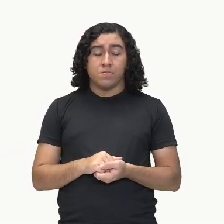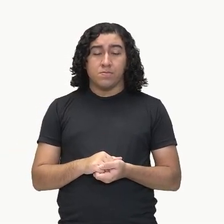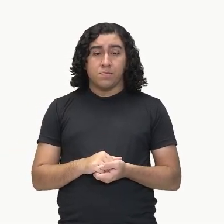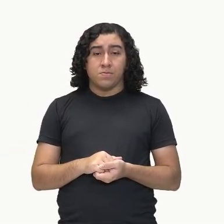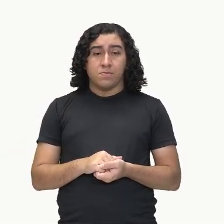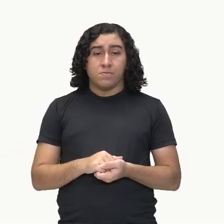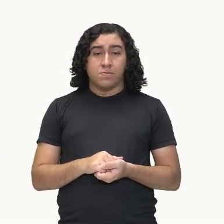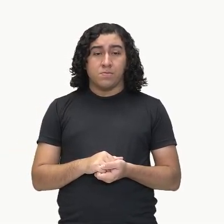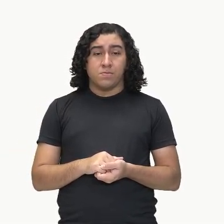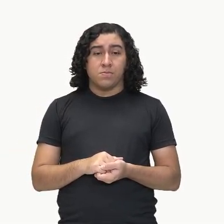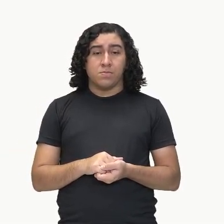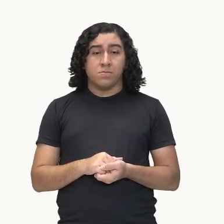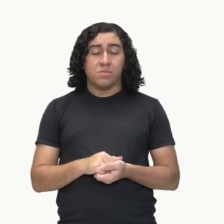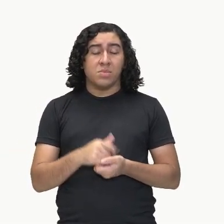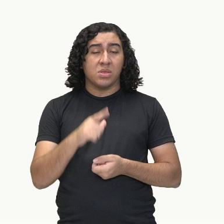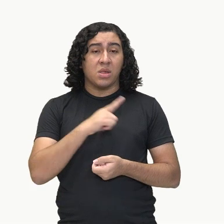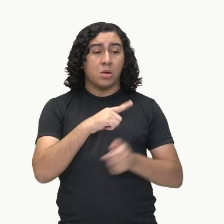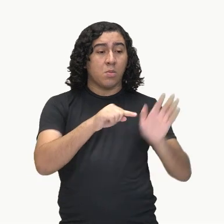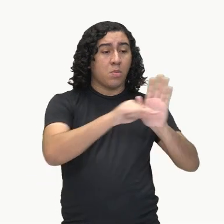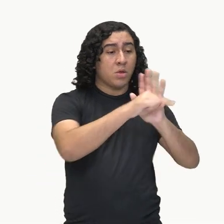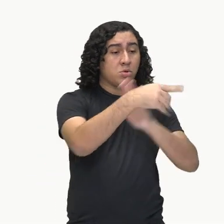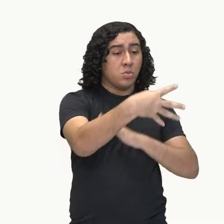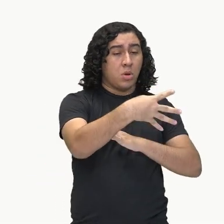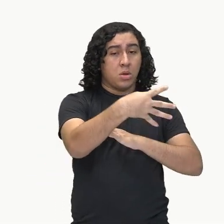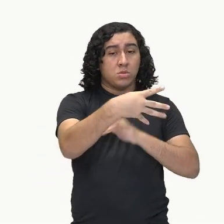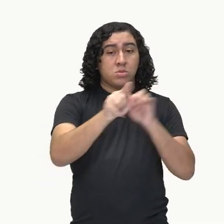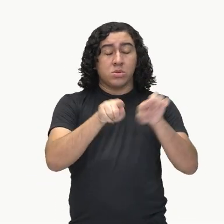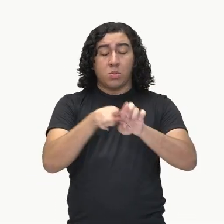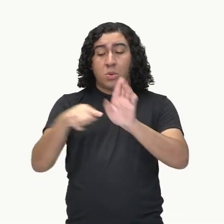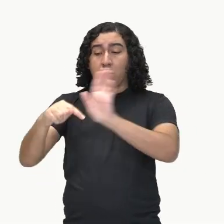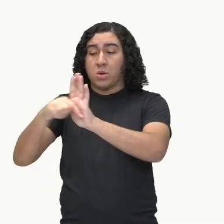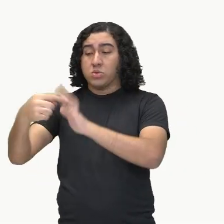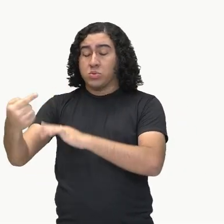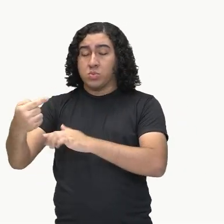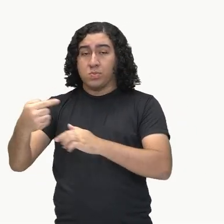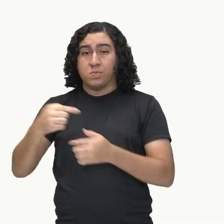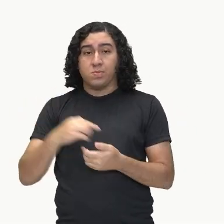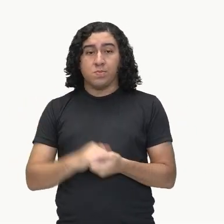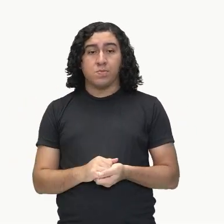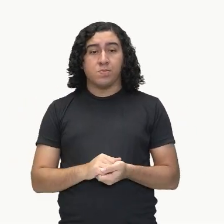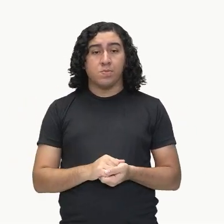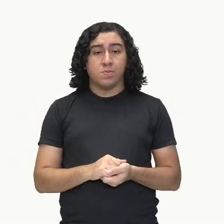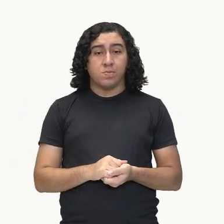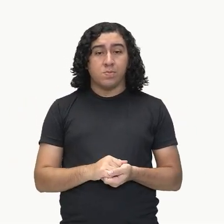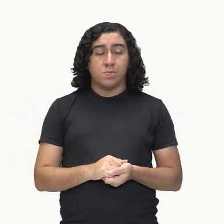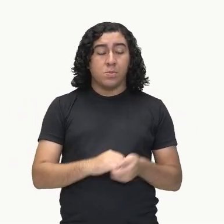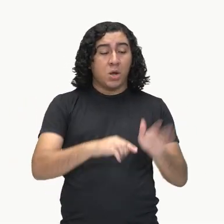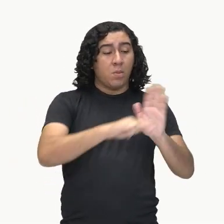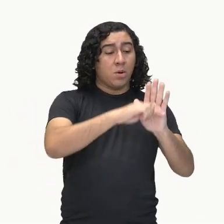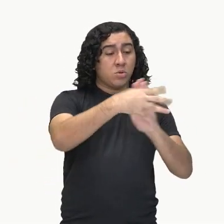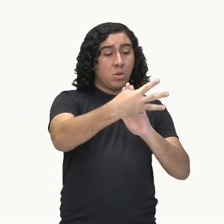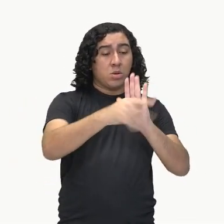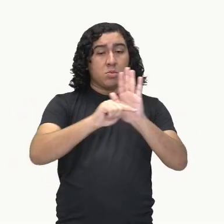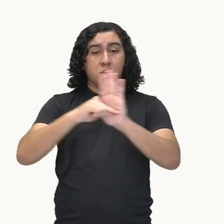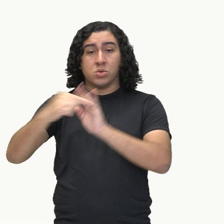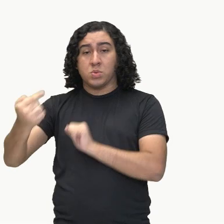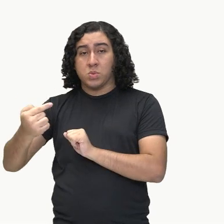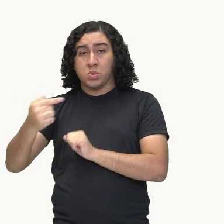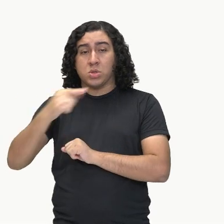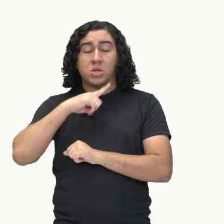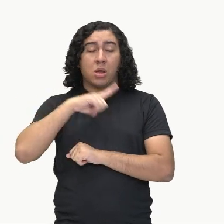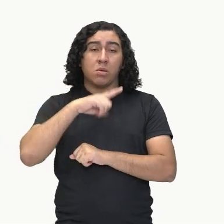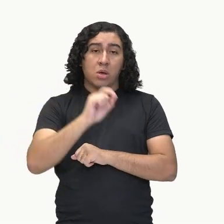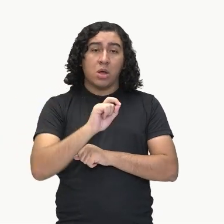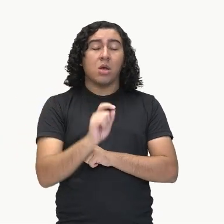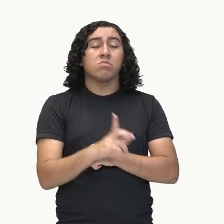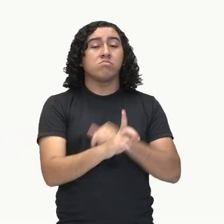temos aqui o menos 4 e o menos 1. Menos 4 com menos 1 conserva o